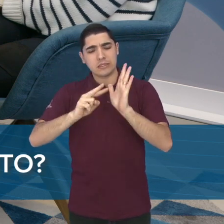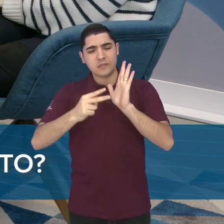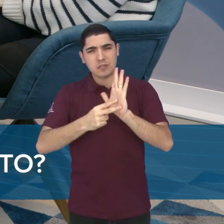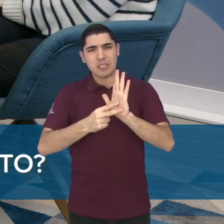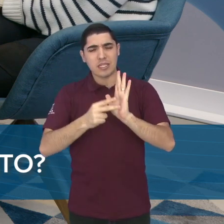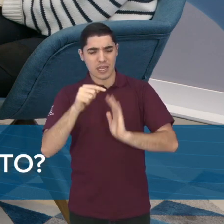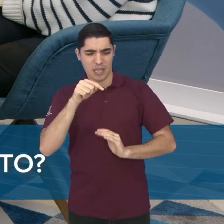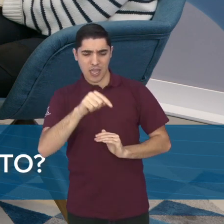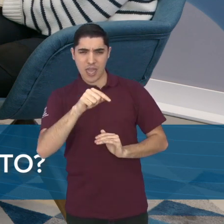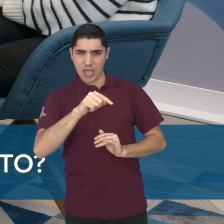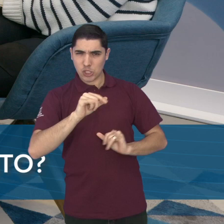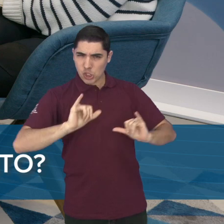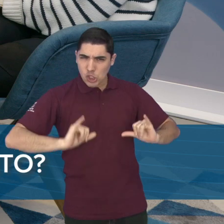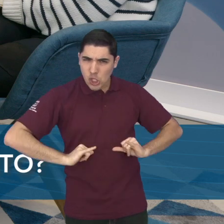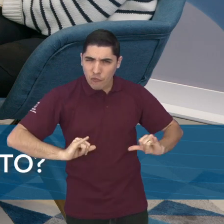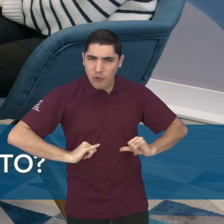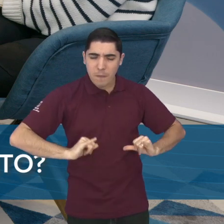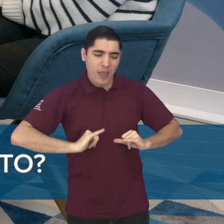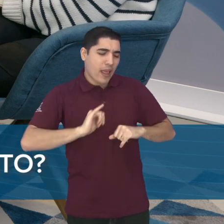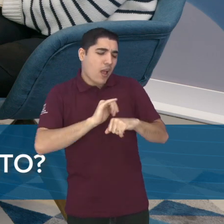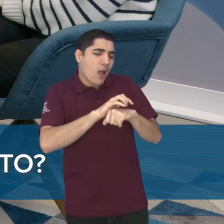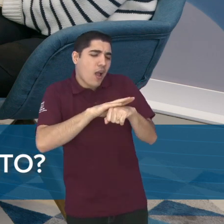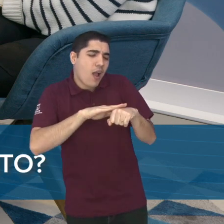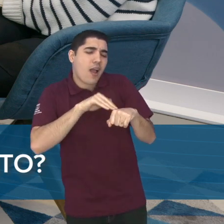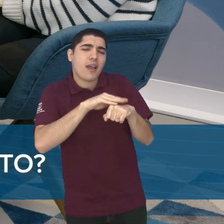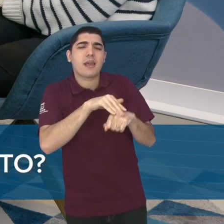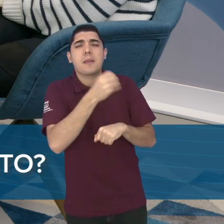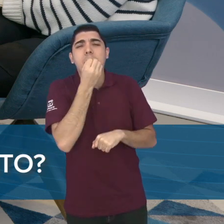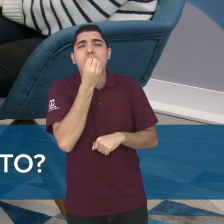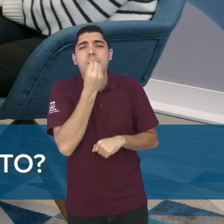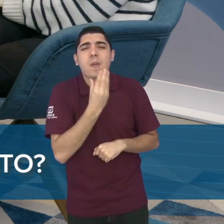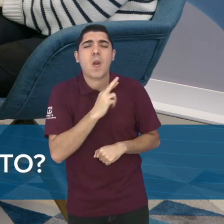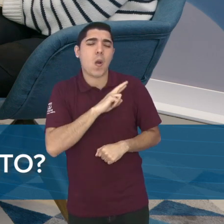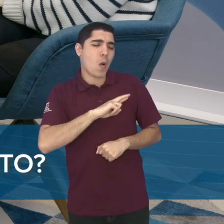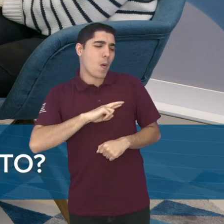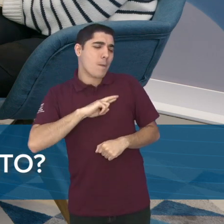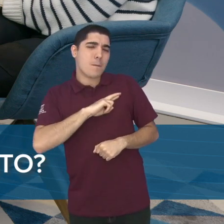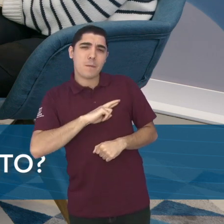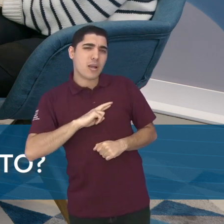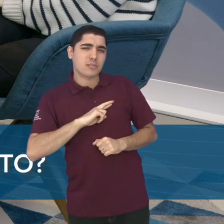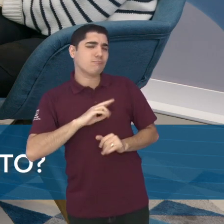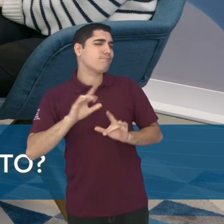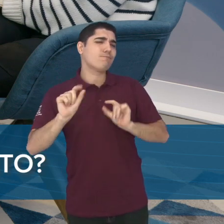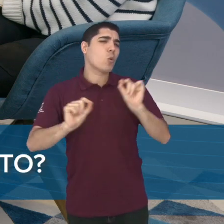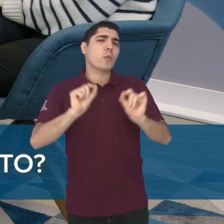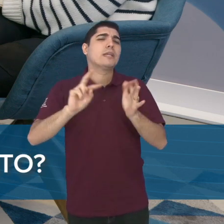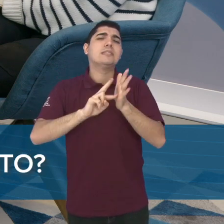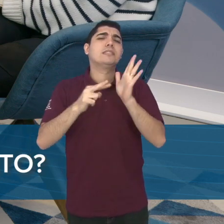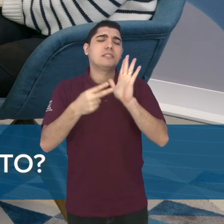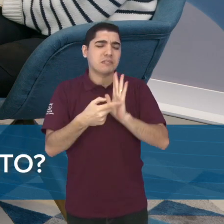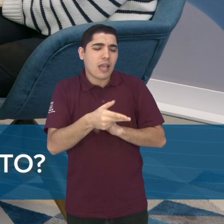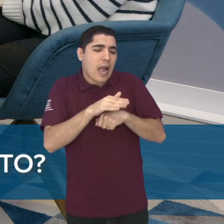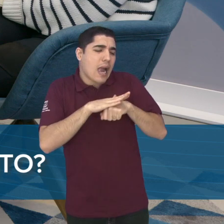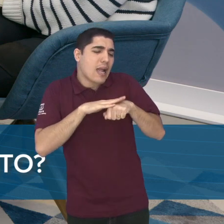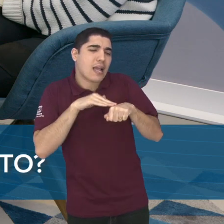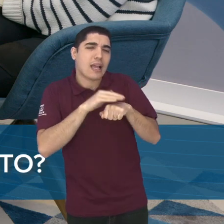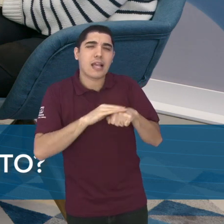essa romantização mesmo do sofrimento? Como que a gente pode caracterizar essa